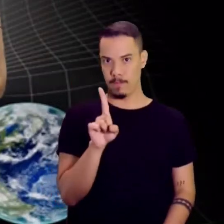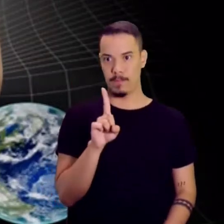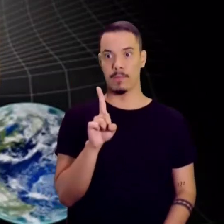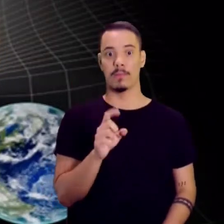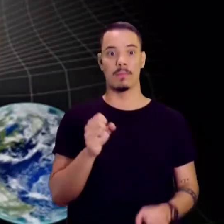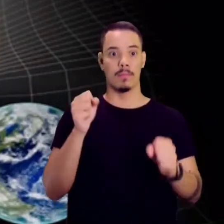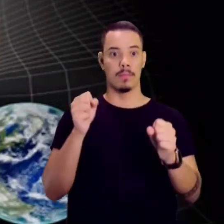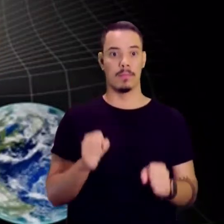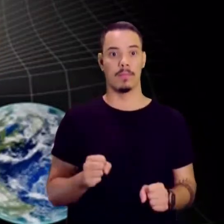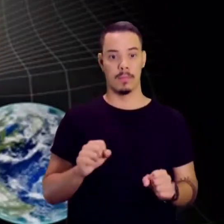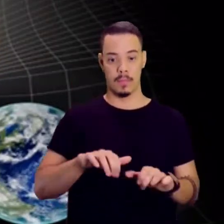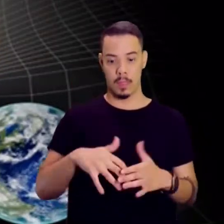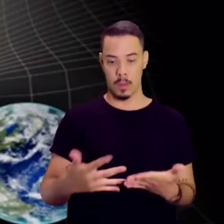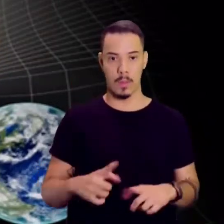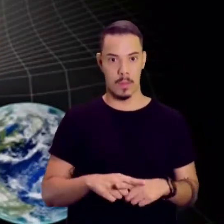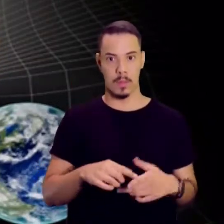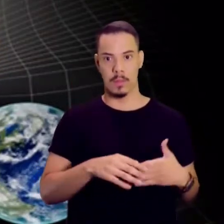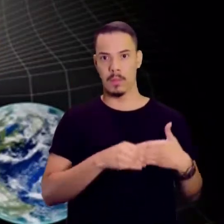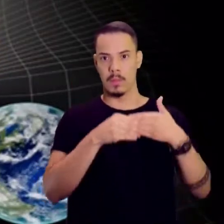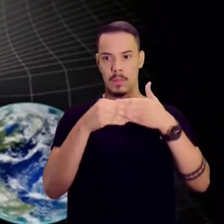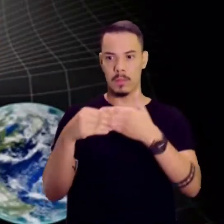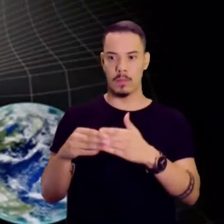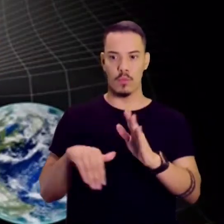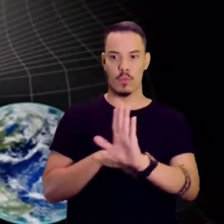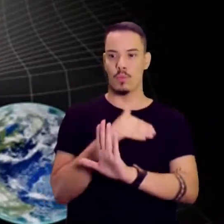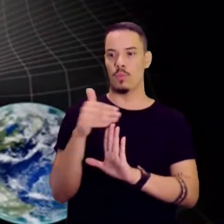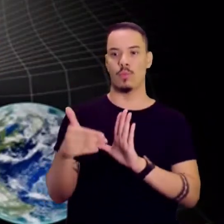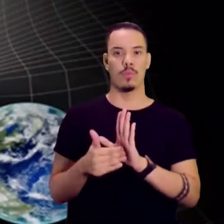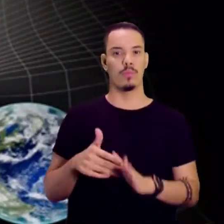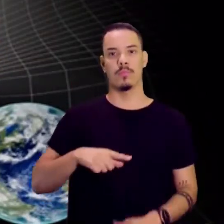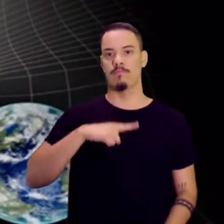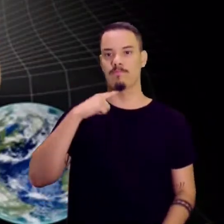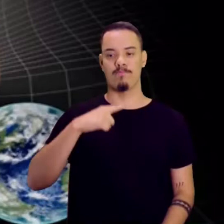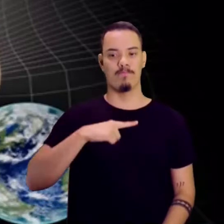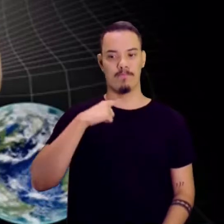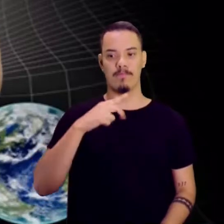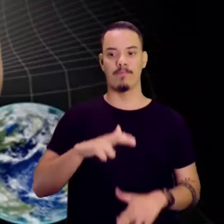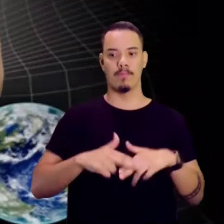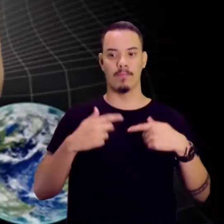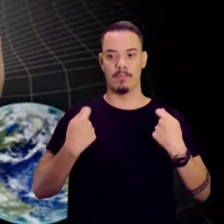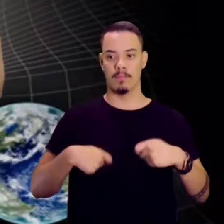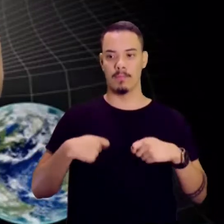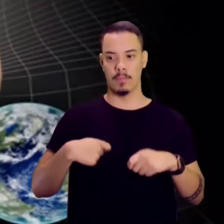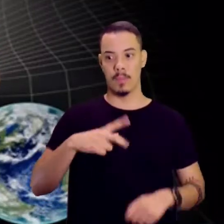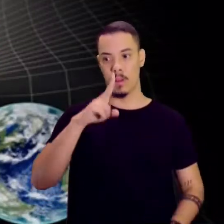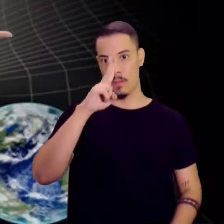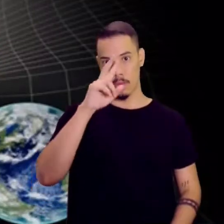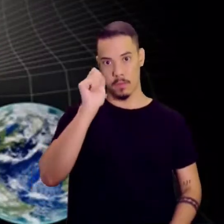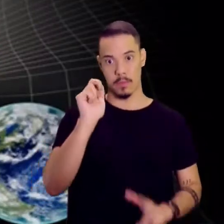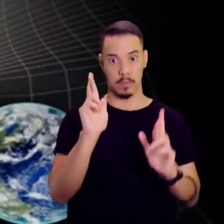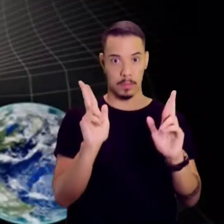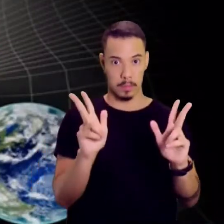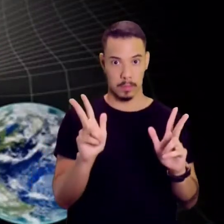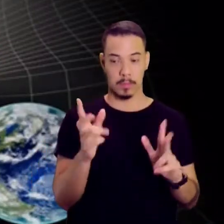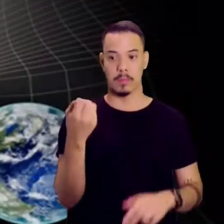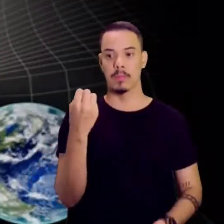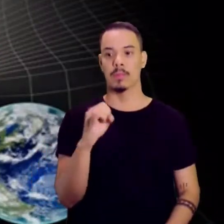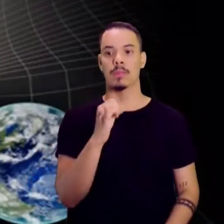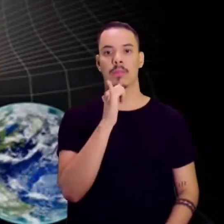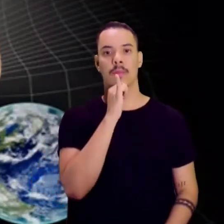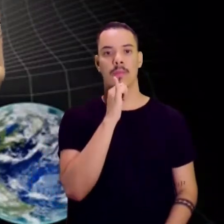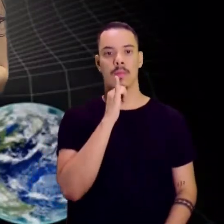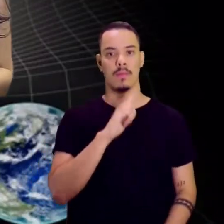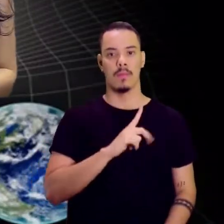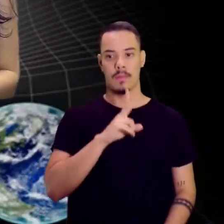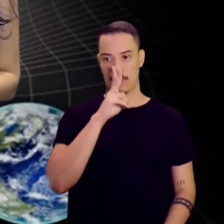poderia até derrubar, mas levantar ele levar, não. Então, precisar de força diferente, né? Exato. Se na horizontal a gente tem uma